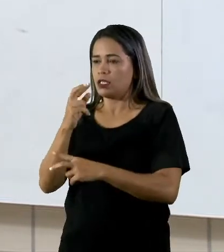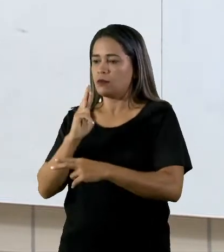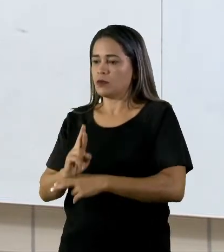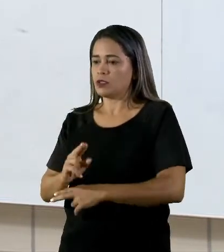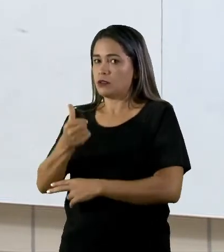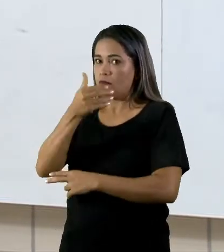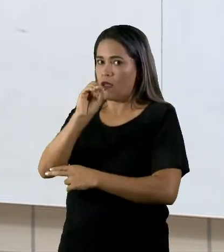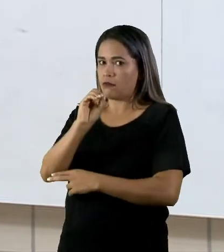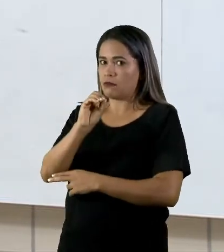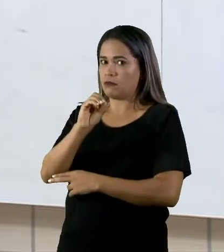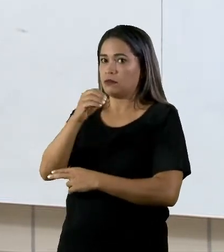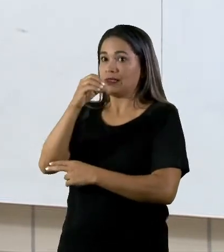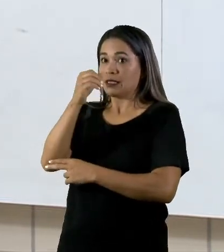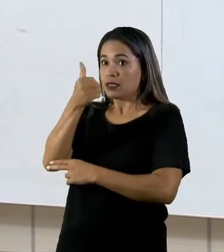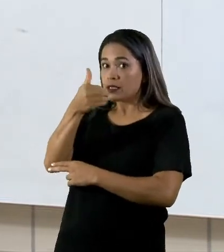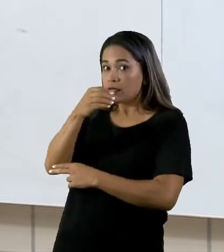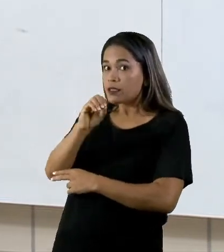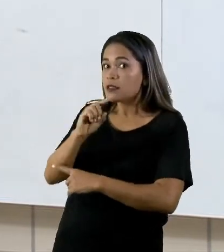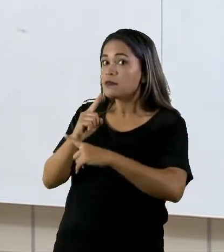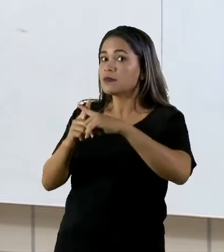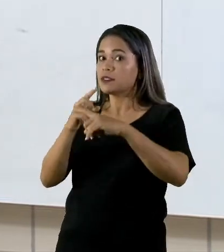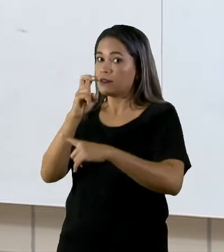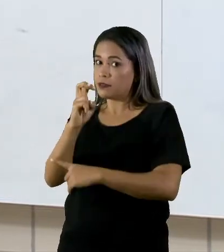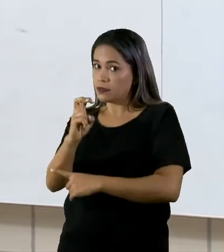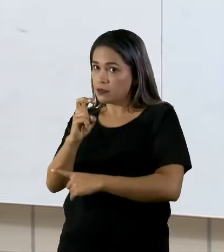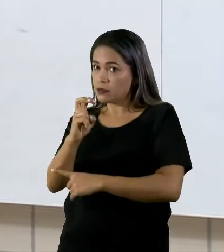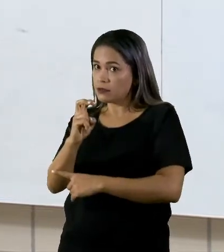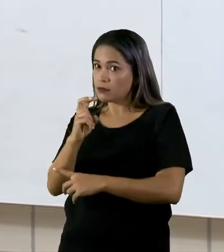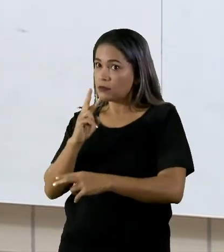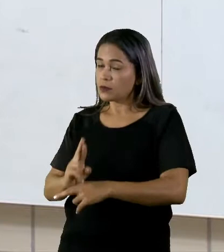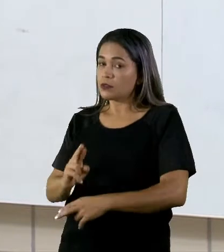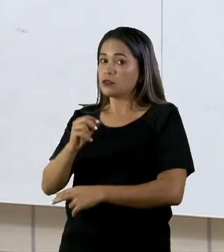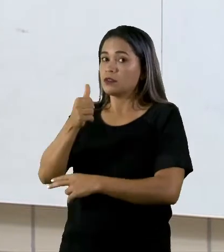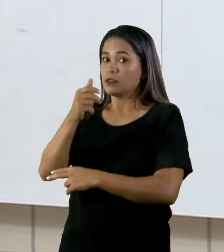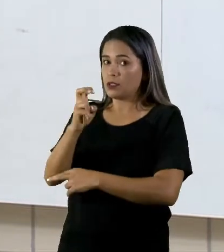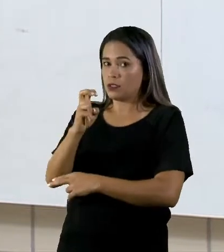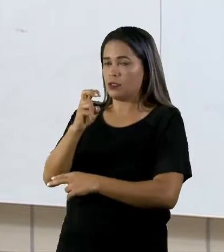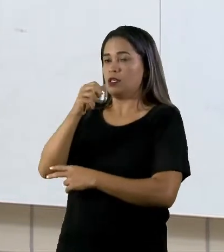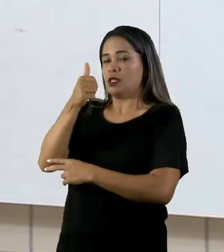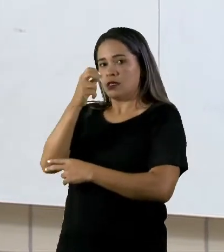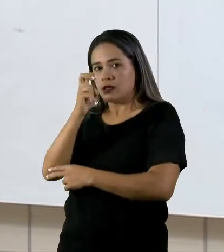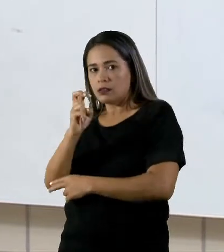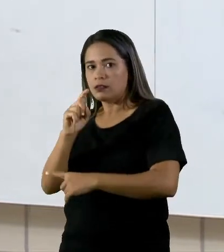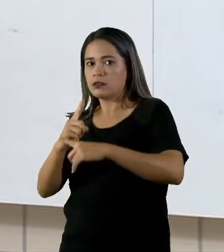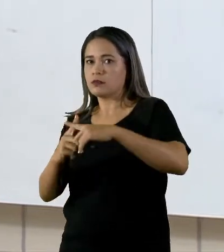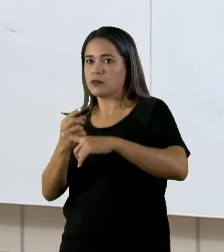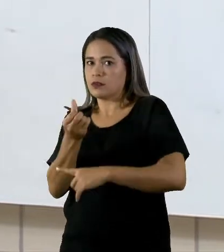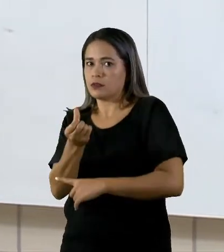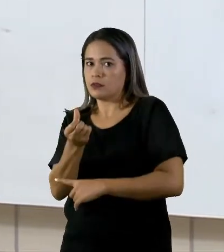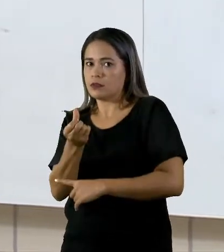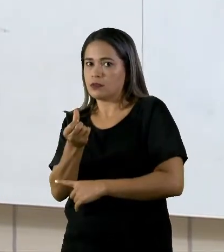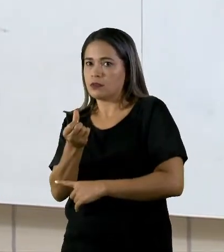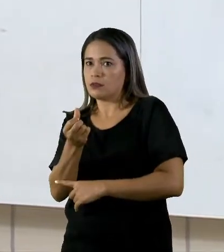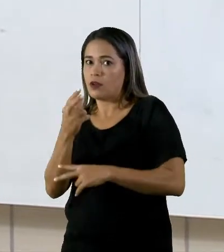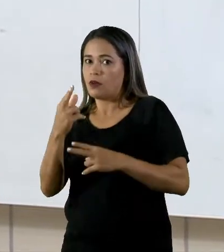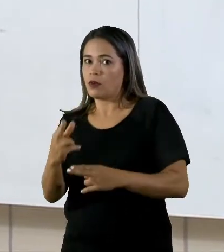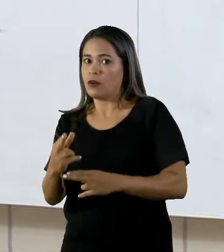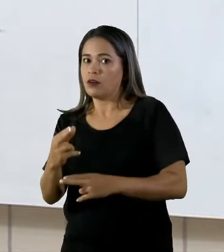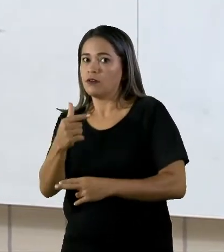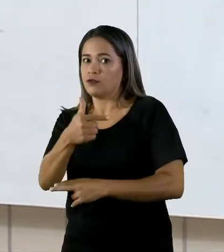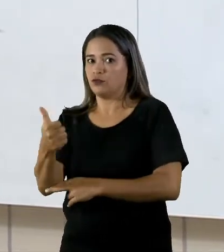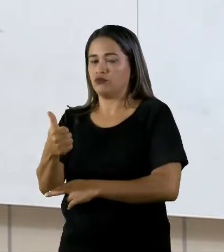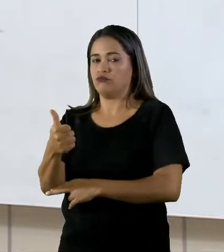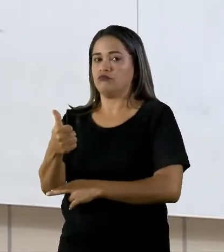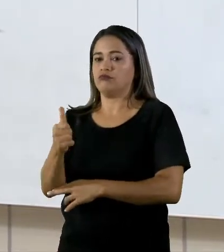10. 10 mais 5, 15. 15 mais 6, 21. Olha, eu somei. Onde